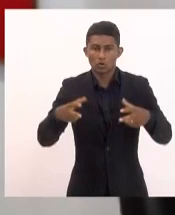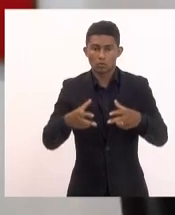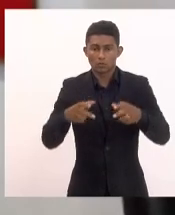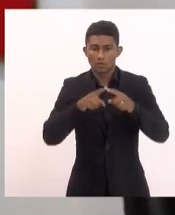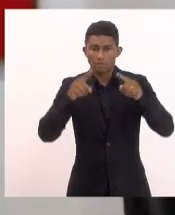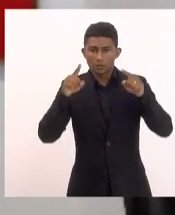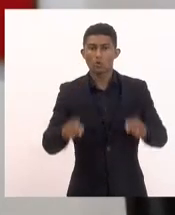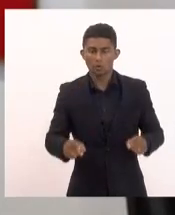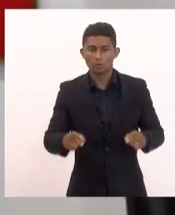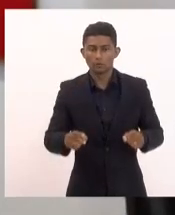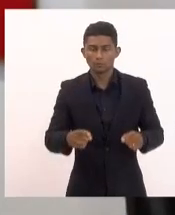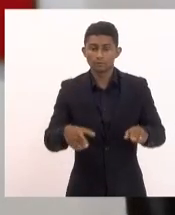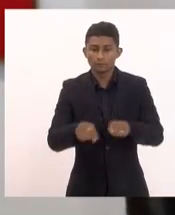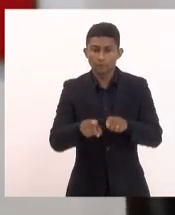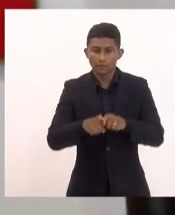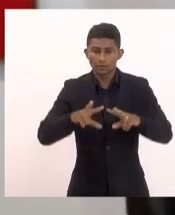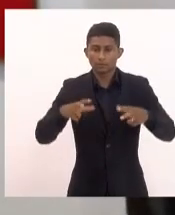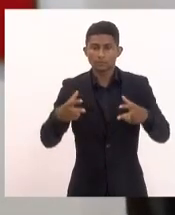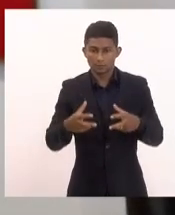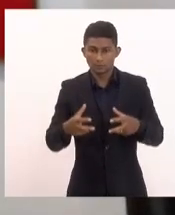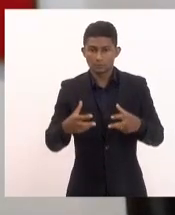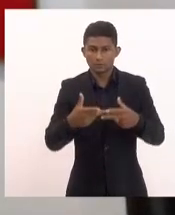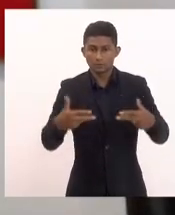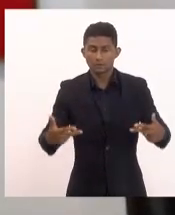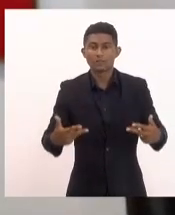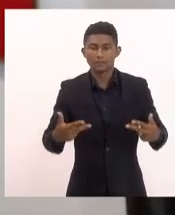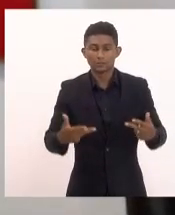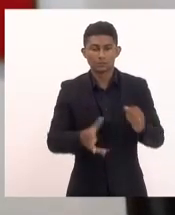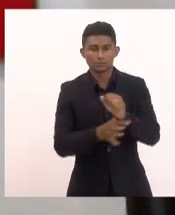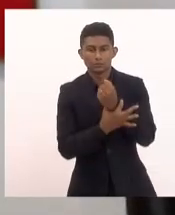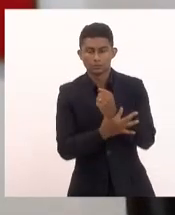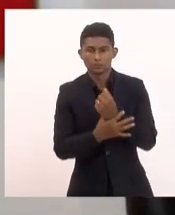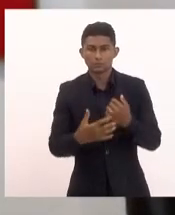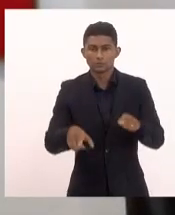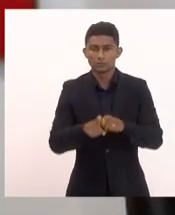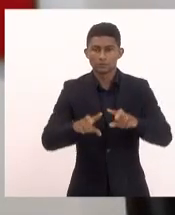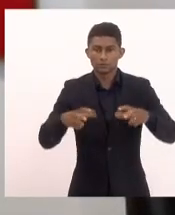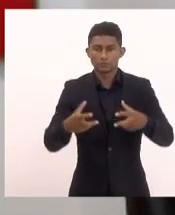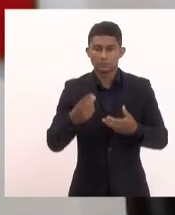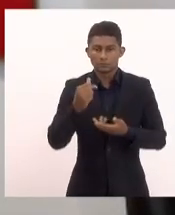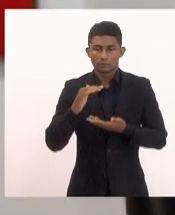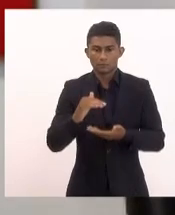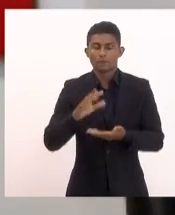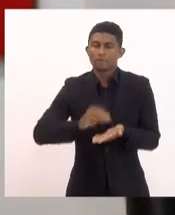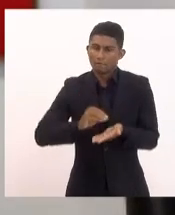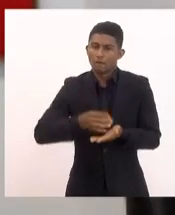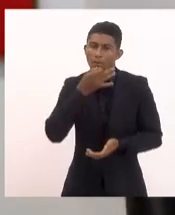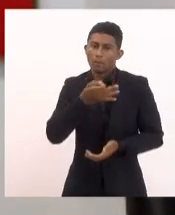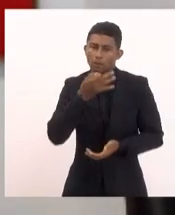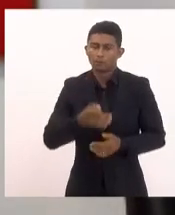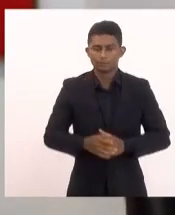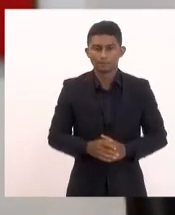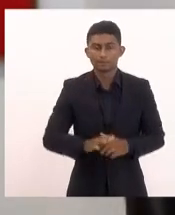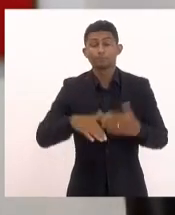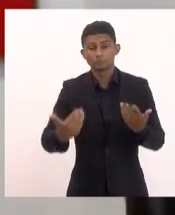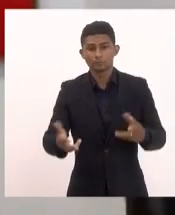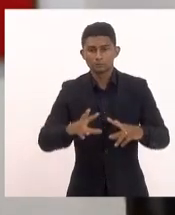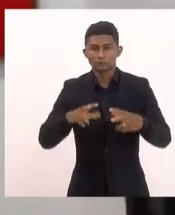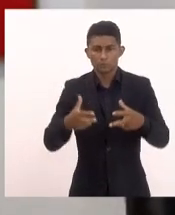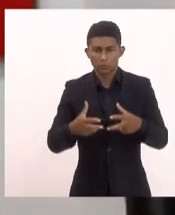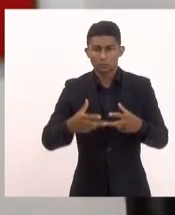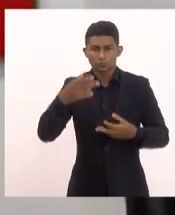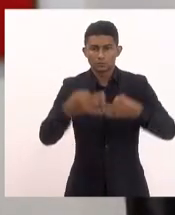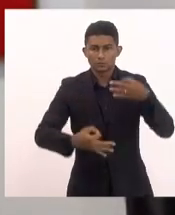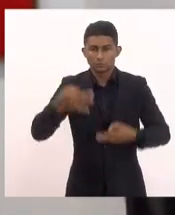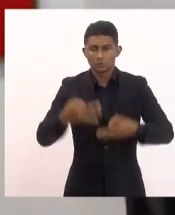Públicos, Segurança Pública, Ação de Polícia e de Orçamento, Finanças, Fiscalização Financeira e Controle. Para emitir parecer pela Comissão de Constituição e